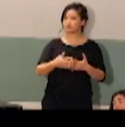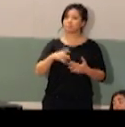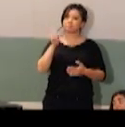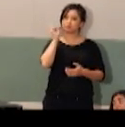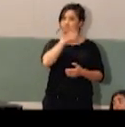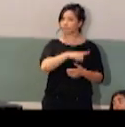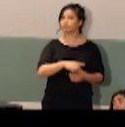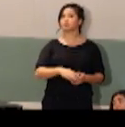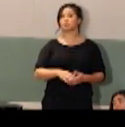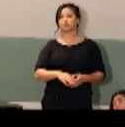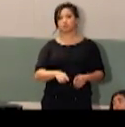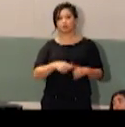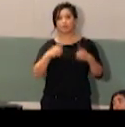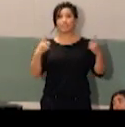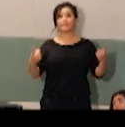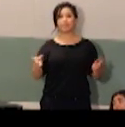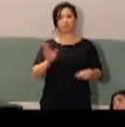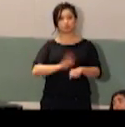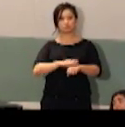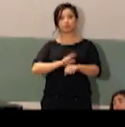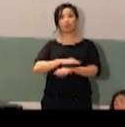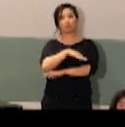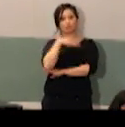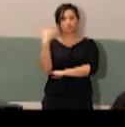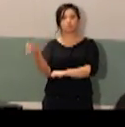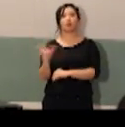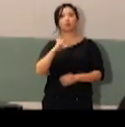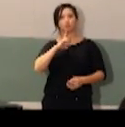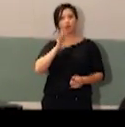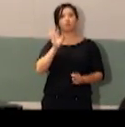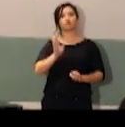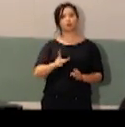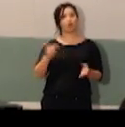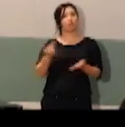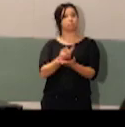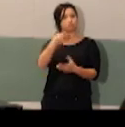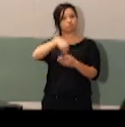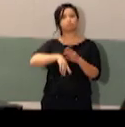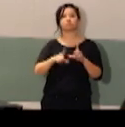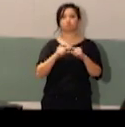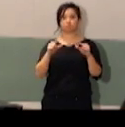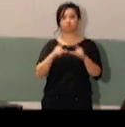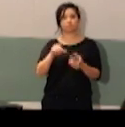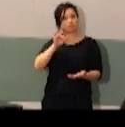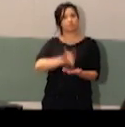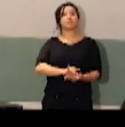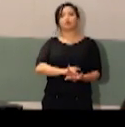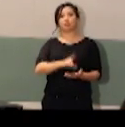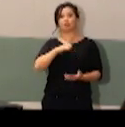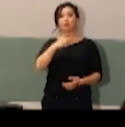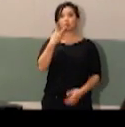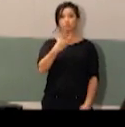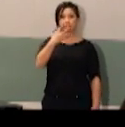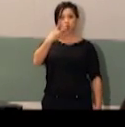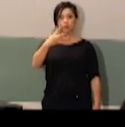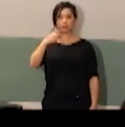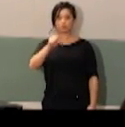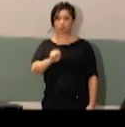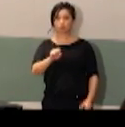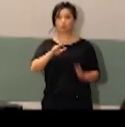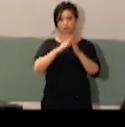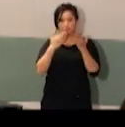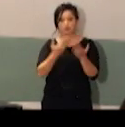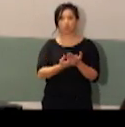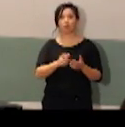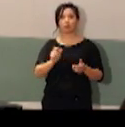também. Mas o tempo integral já é uma realidade no Distrito Federal. Hoje tem 248 escolas em tempo integral. Tem uma